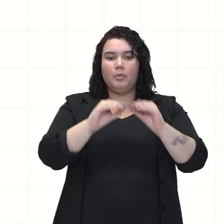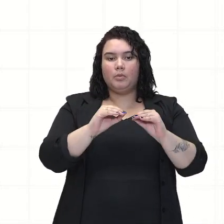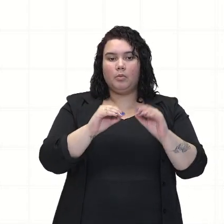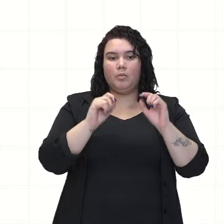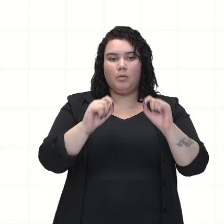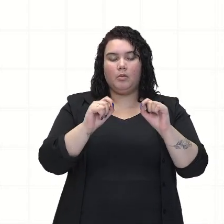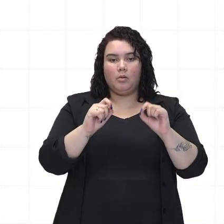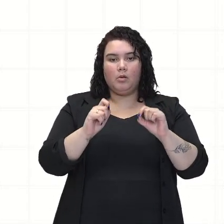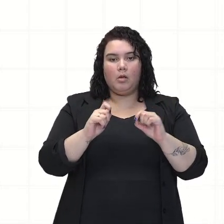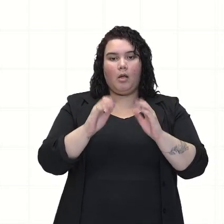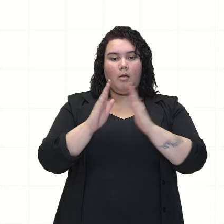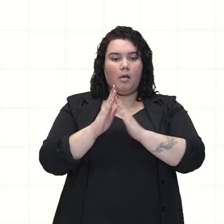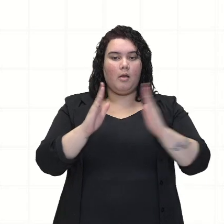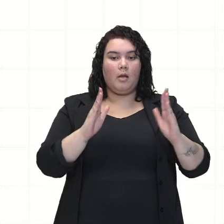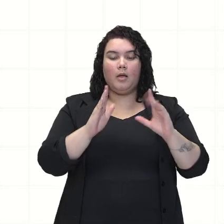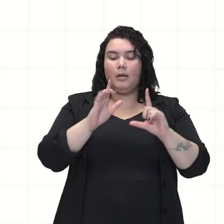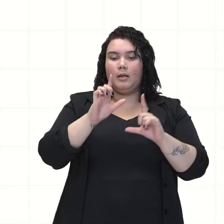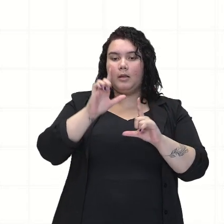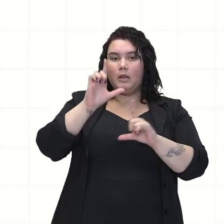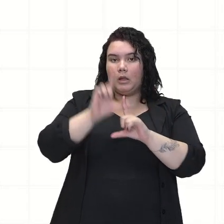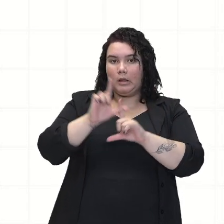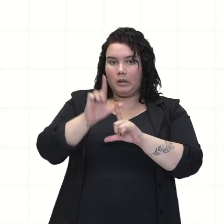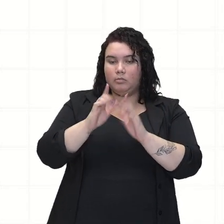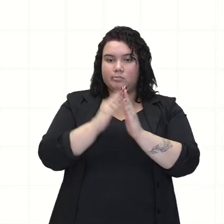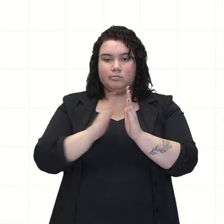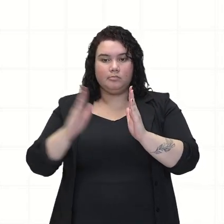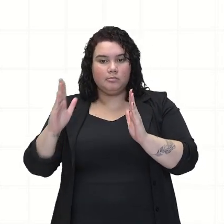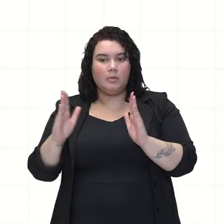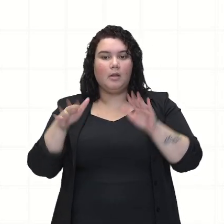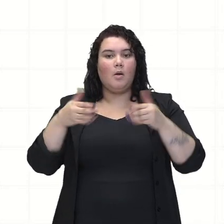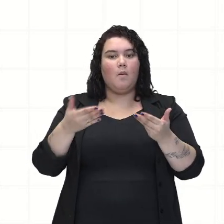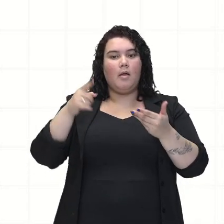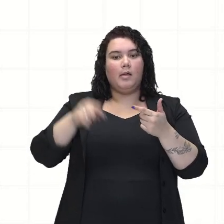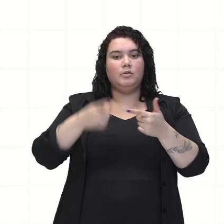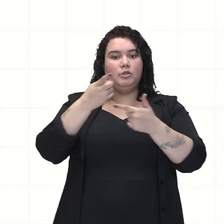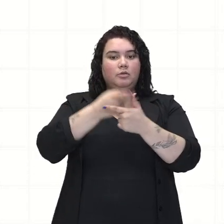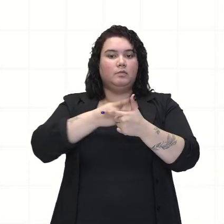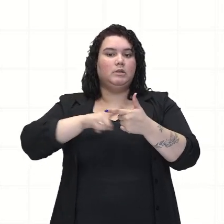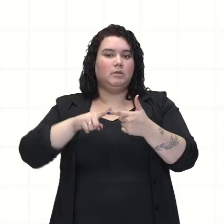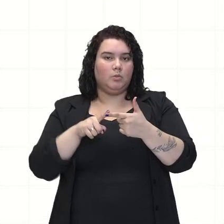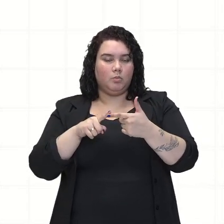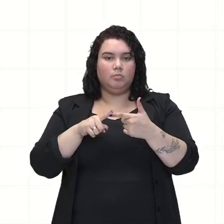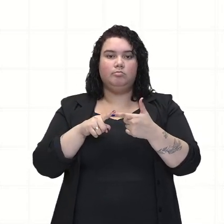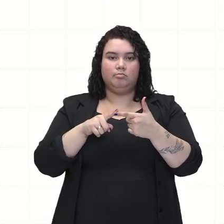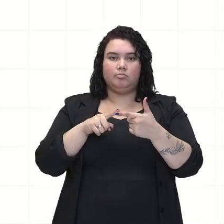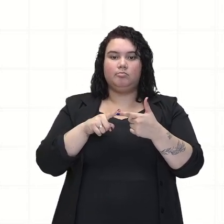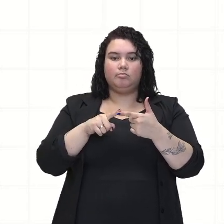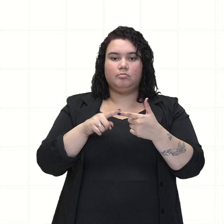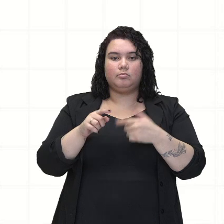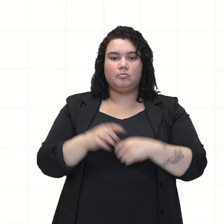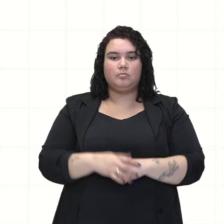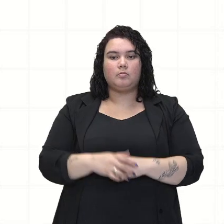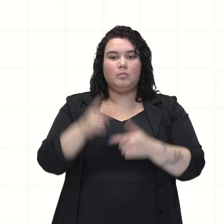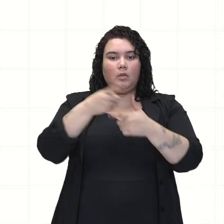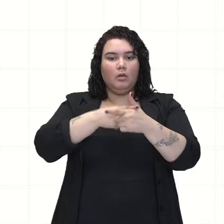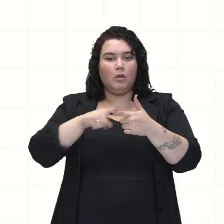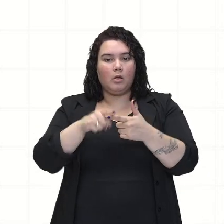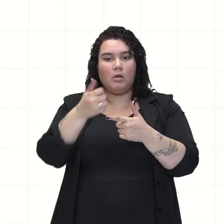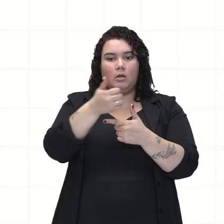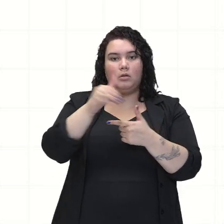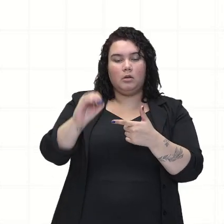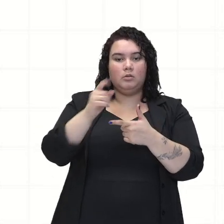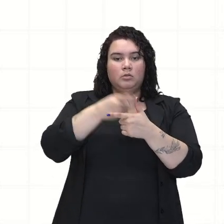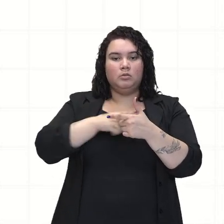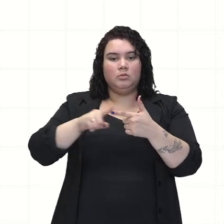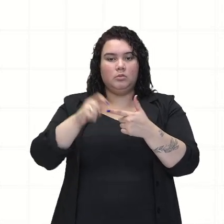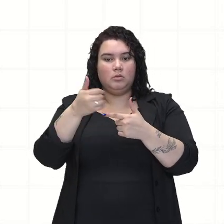vir para litros. O que a gente vai fazer? Ó? Dividir, né? Ó. Dividiu por 10, dividiu por 10